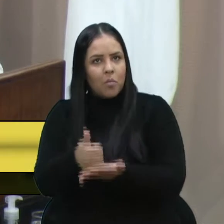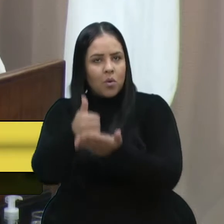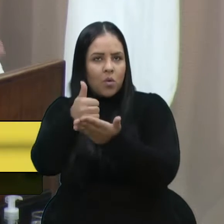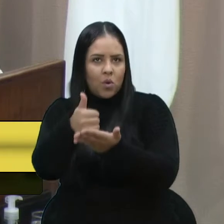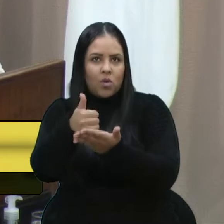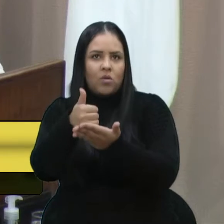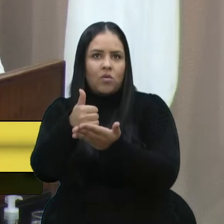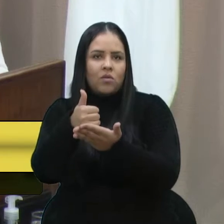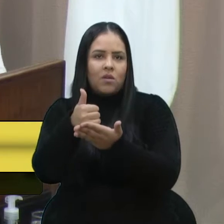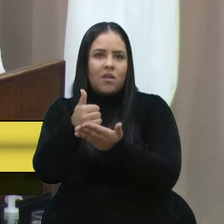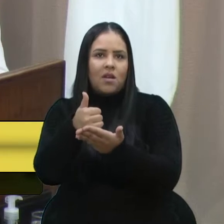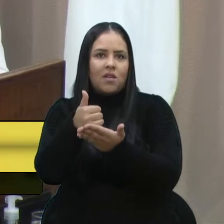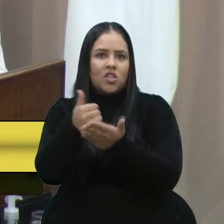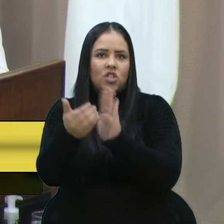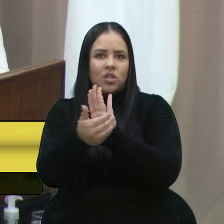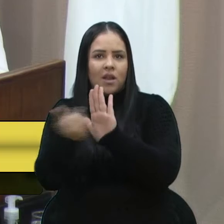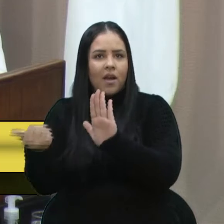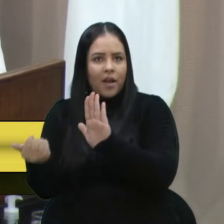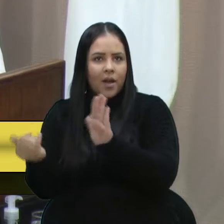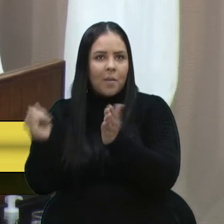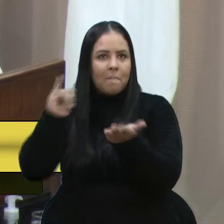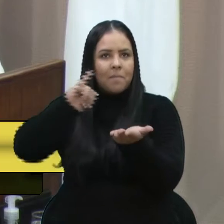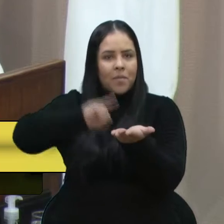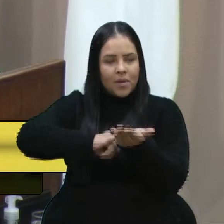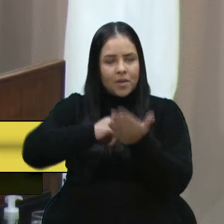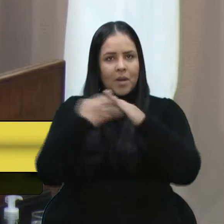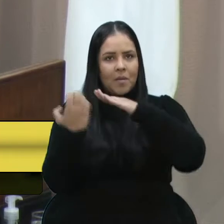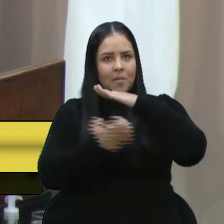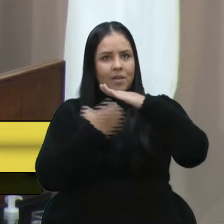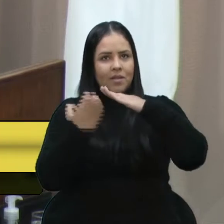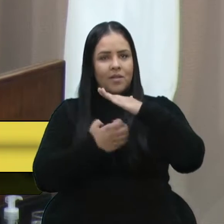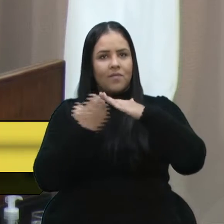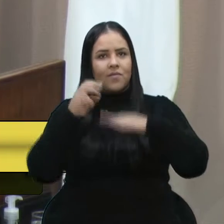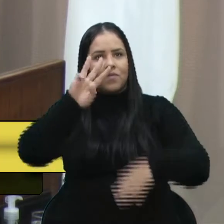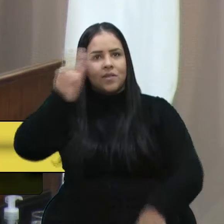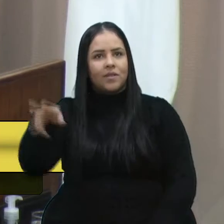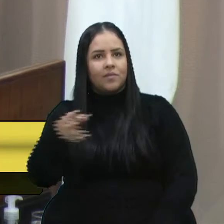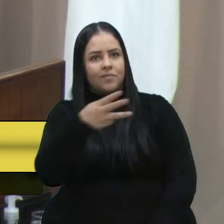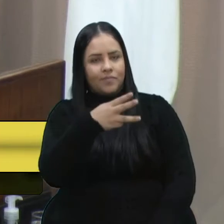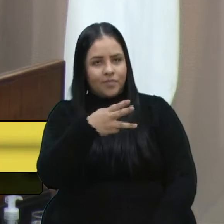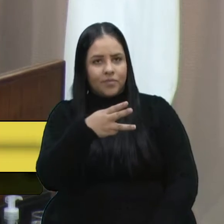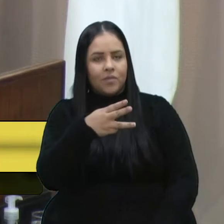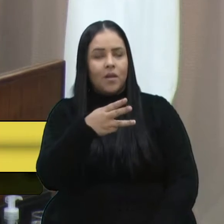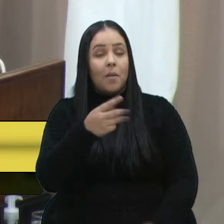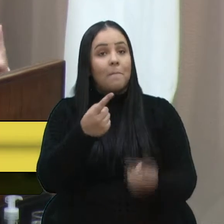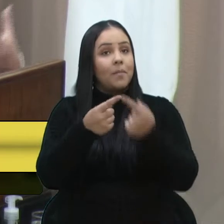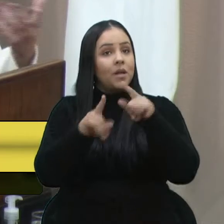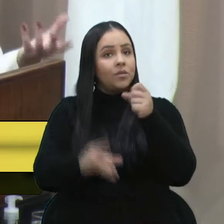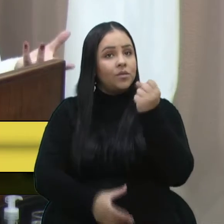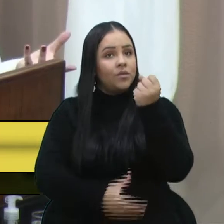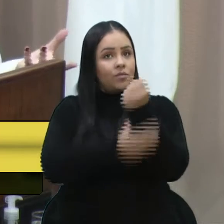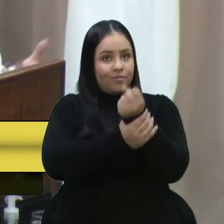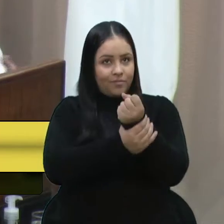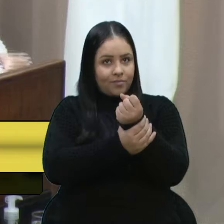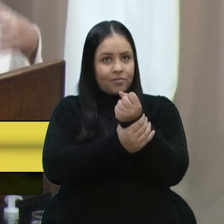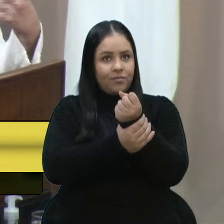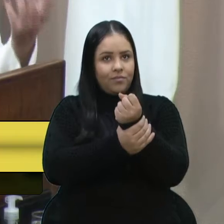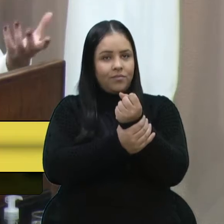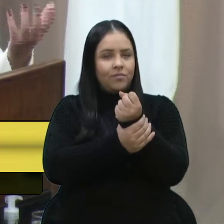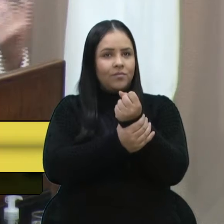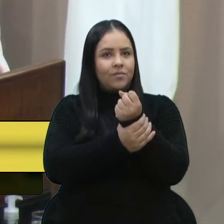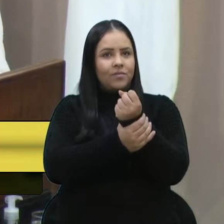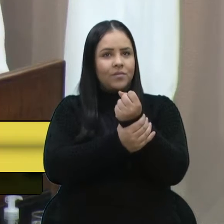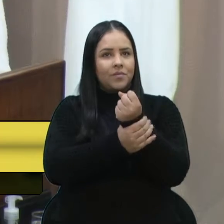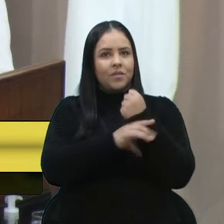de impostos, né, para a empresa Visate, mas com a garantia de que isto sairia